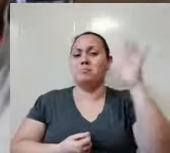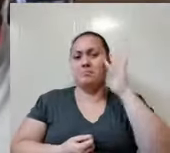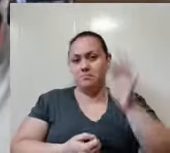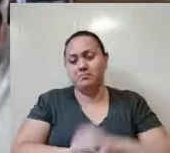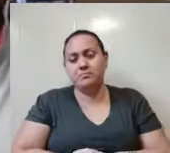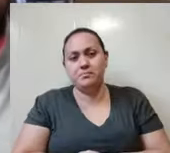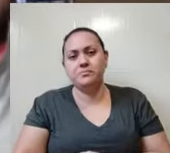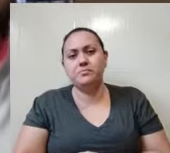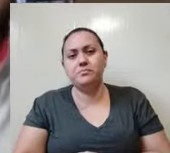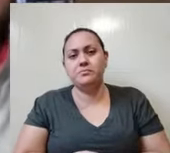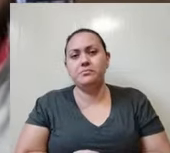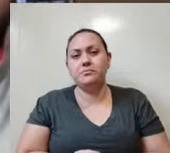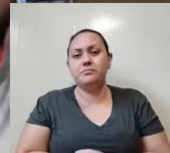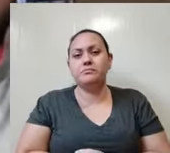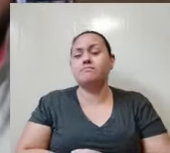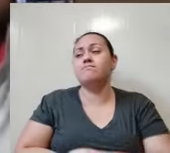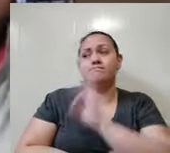desse apontamento.